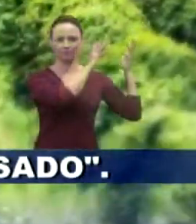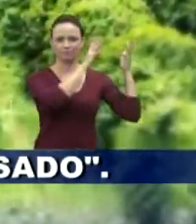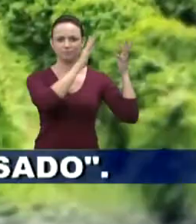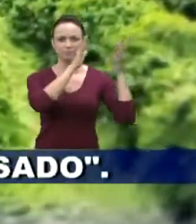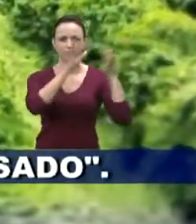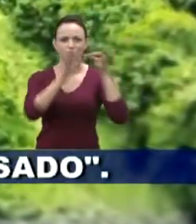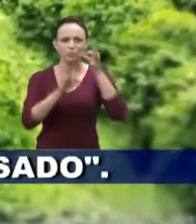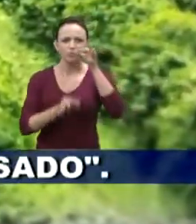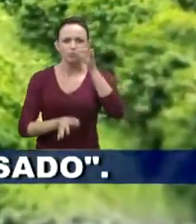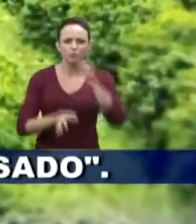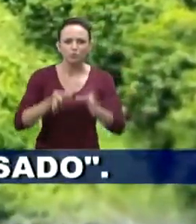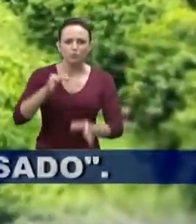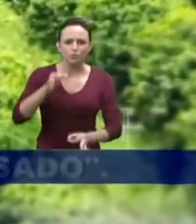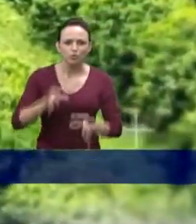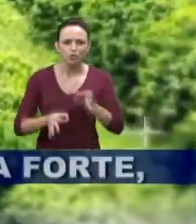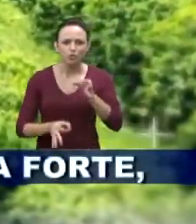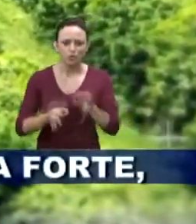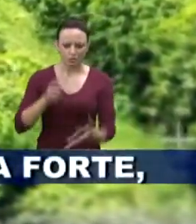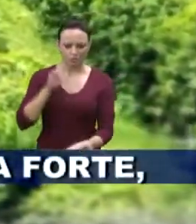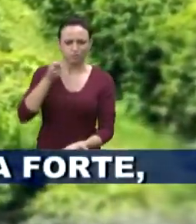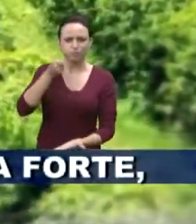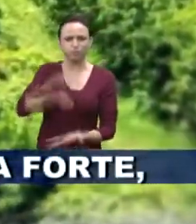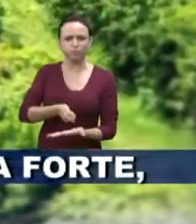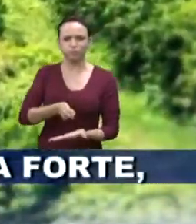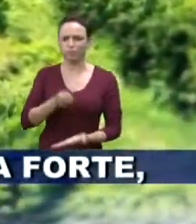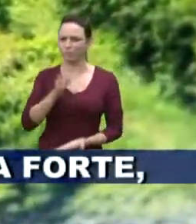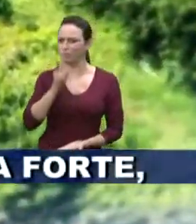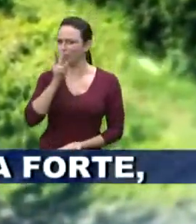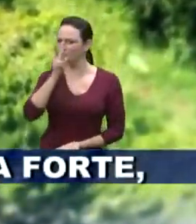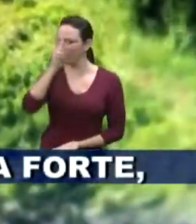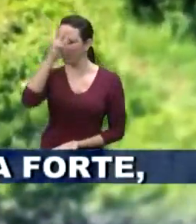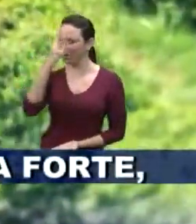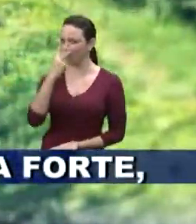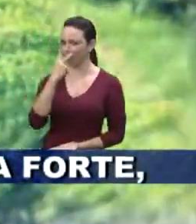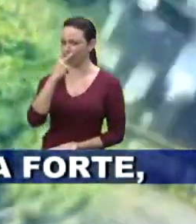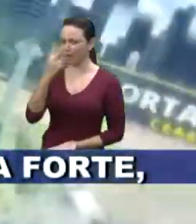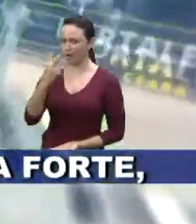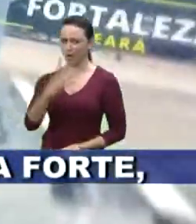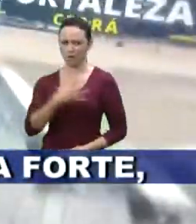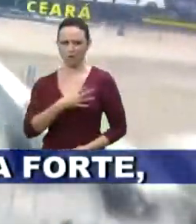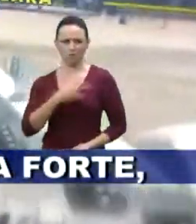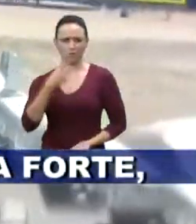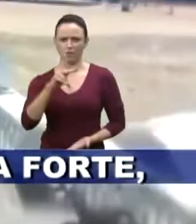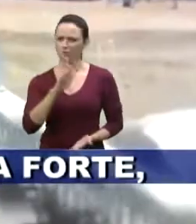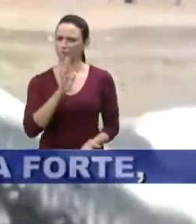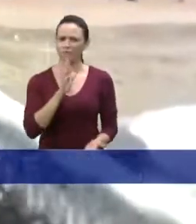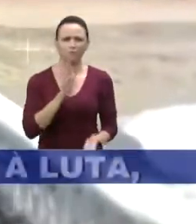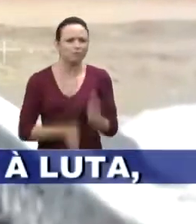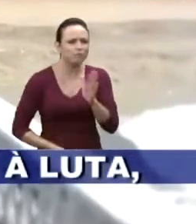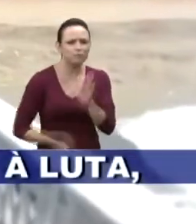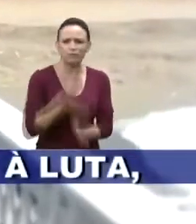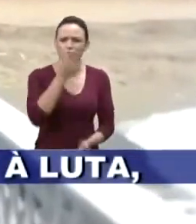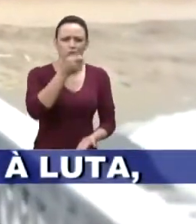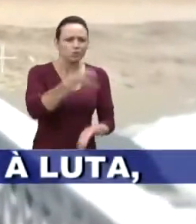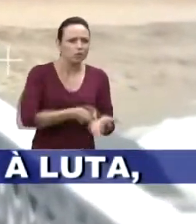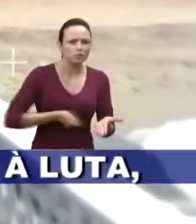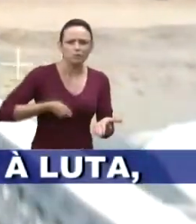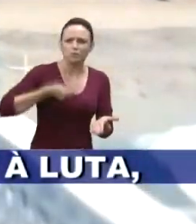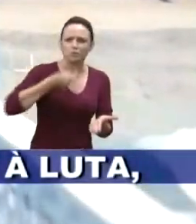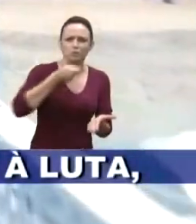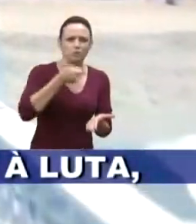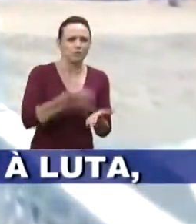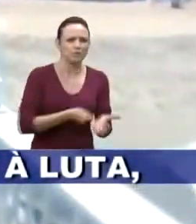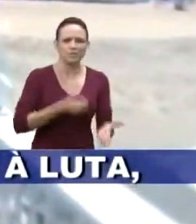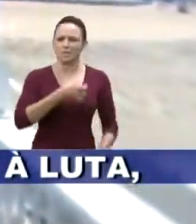no passado. Mas segues da justiça, clama forte, verás com filho teu